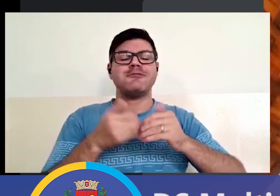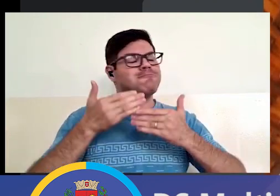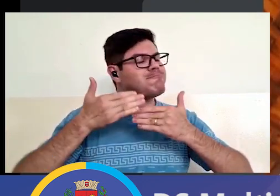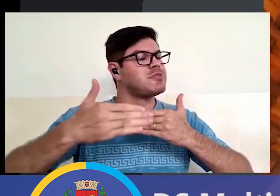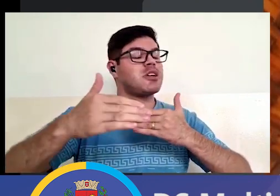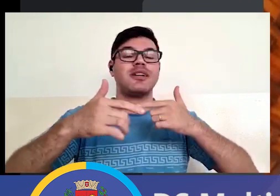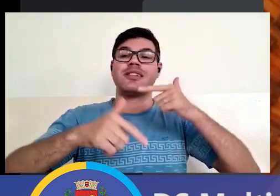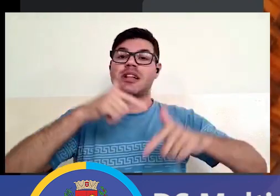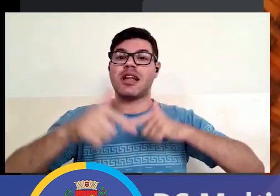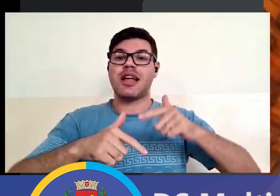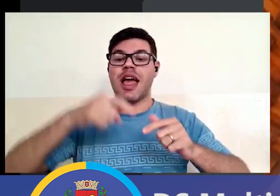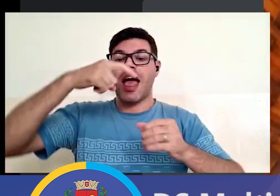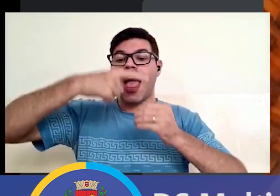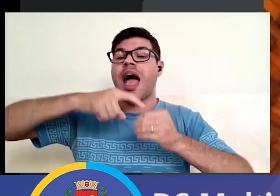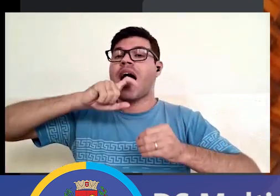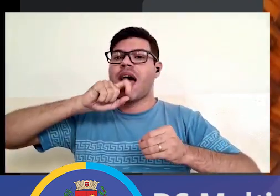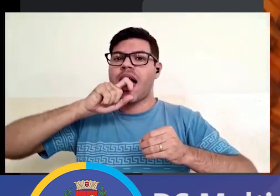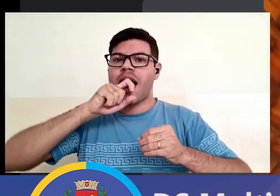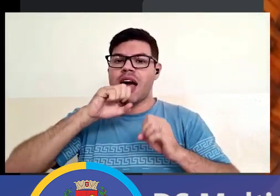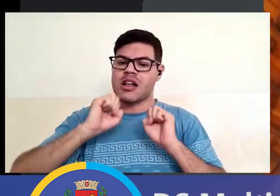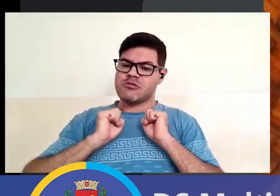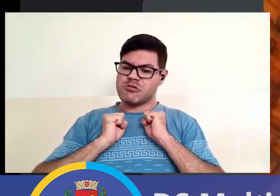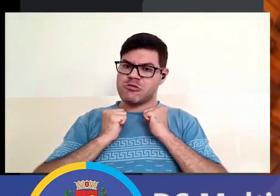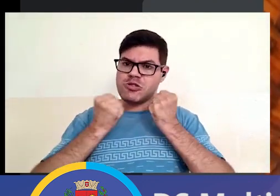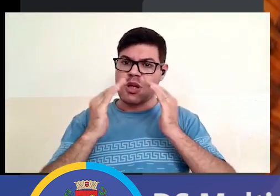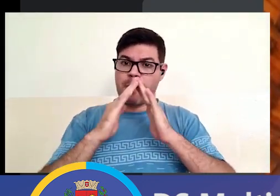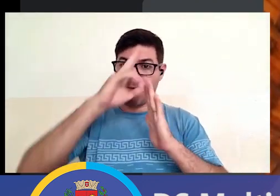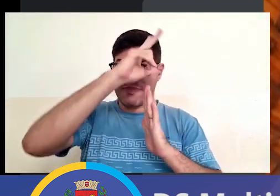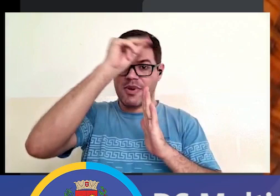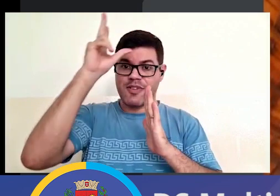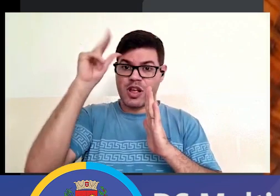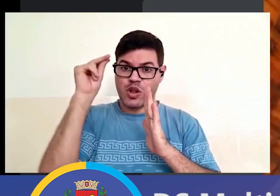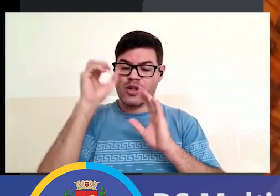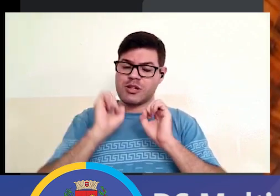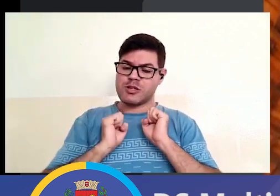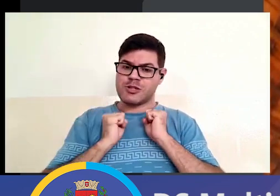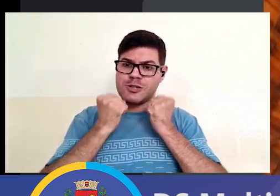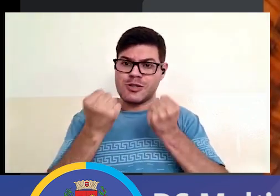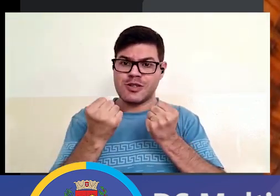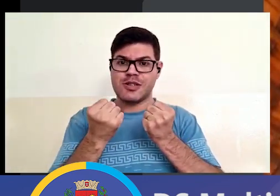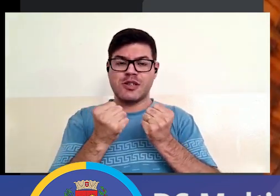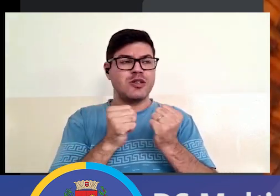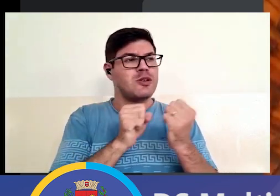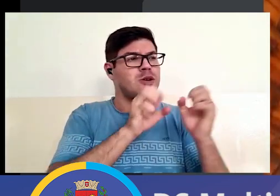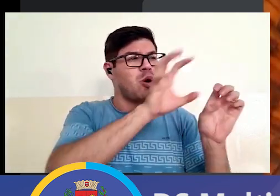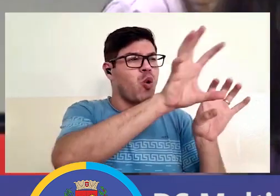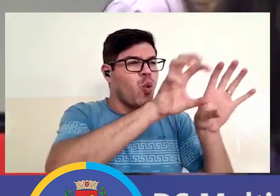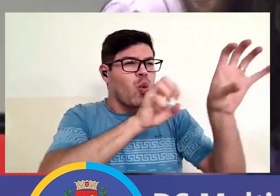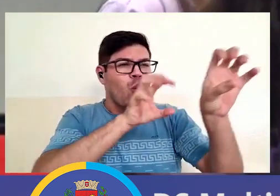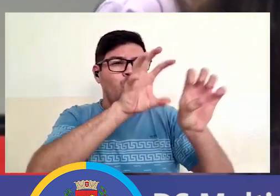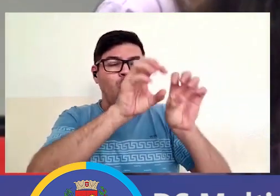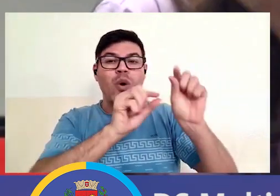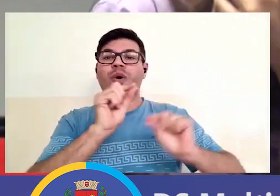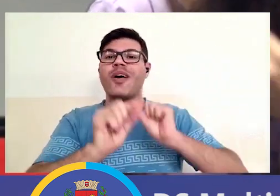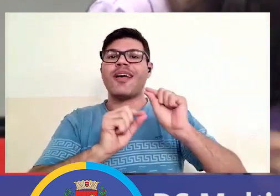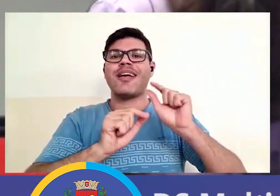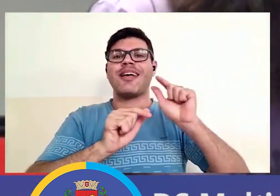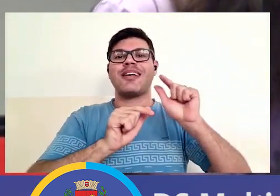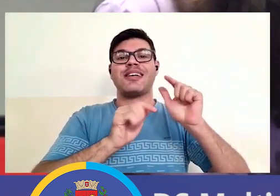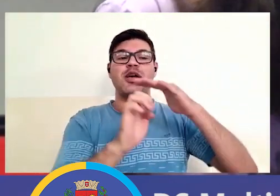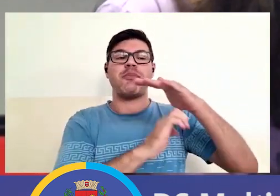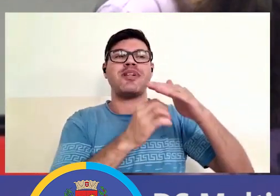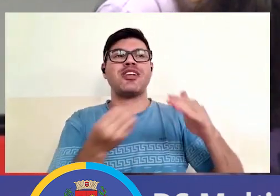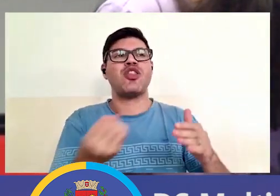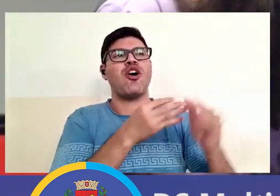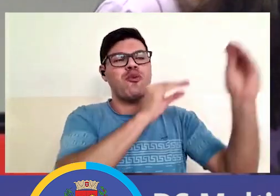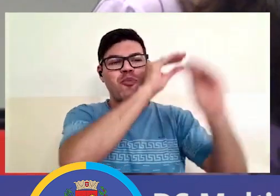trabalhando. Araras não pode ficar sem esse esforço da prefeitura para atrair novas empresas e ajudar as empresas do nosso